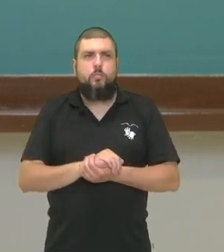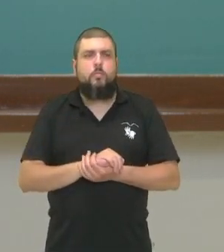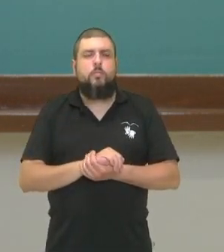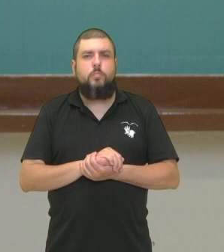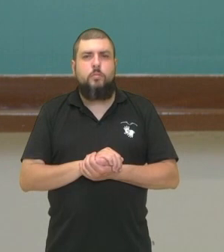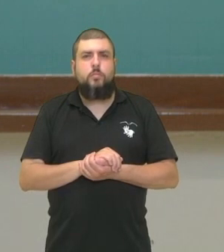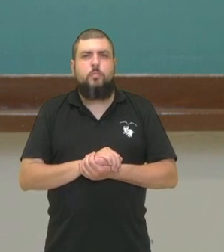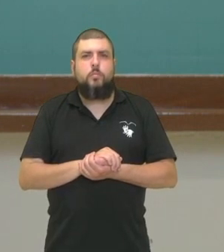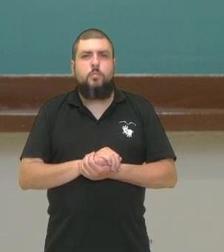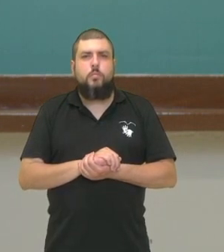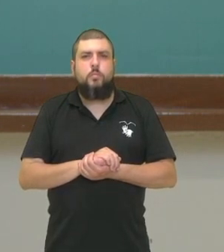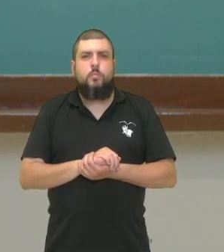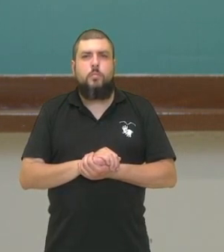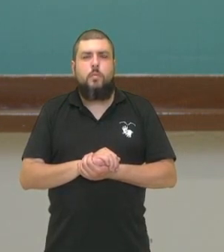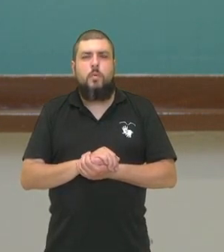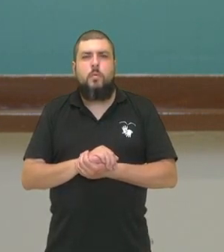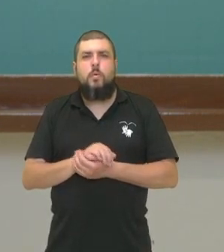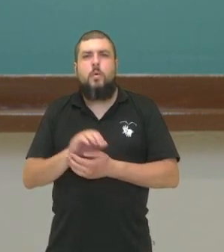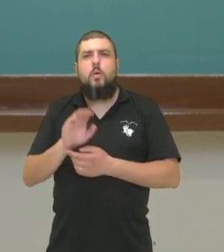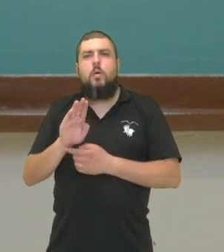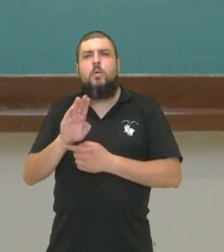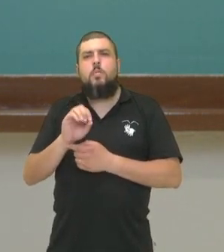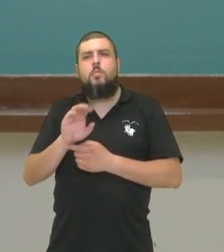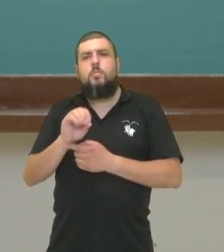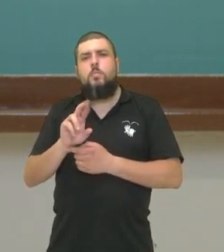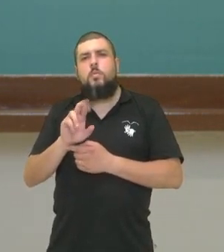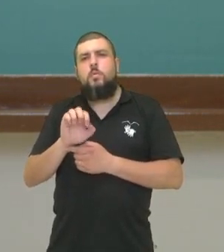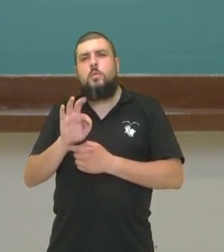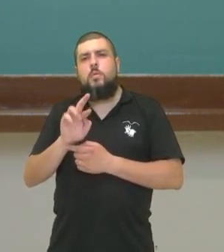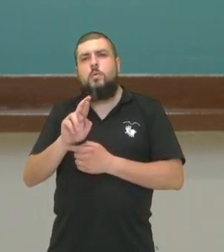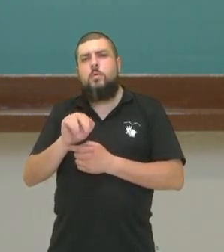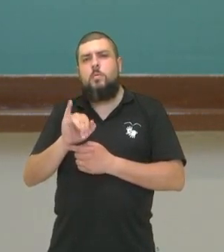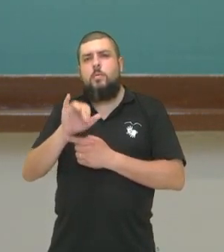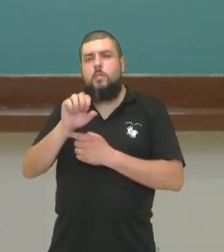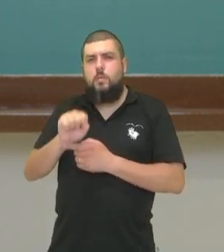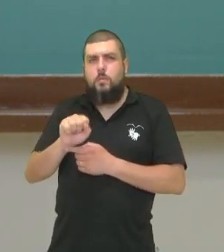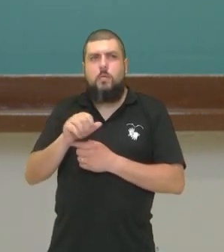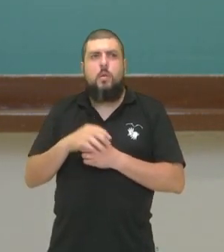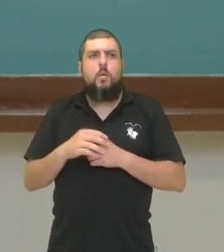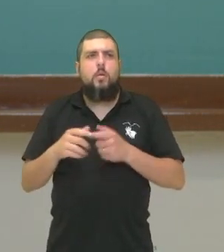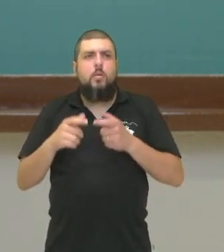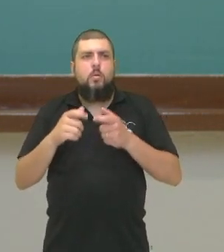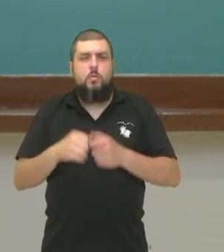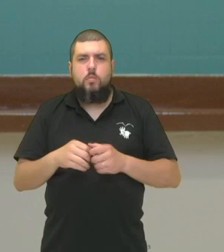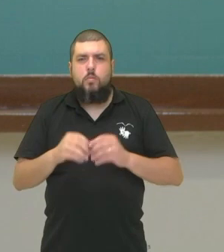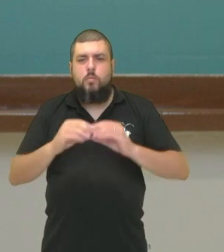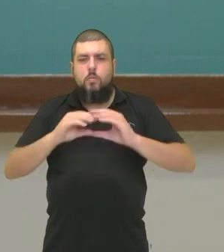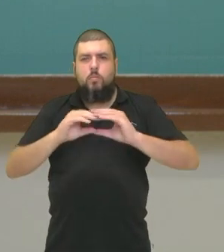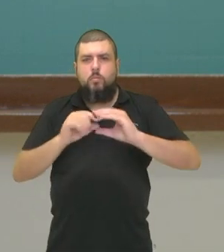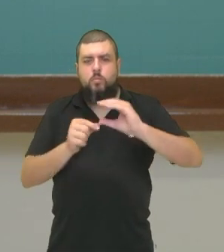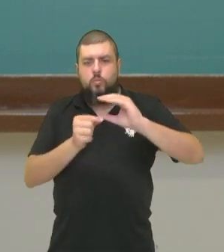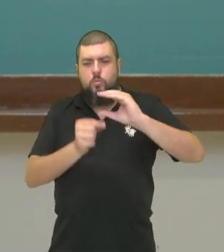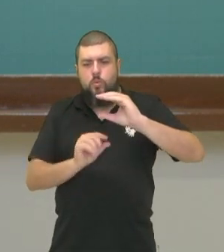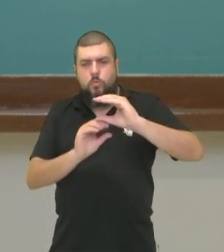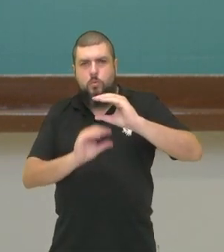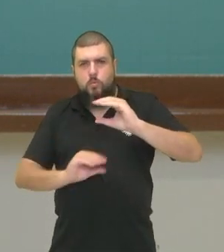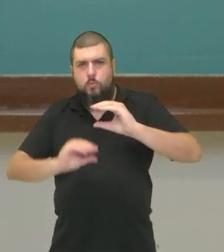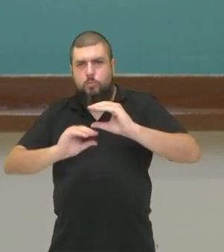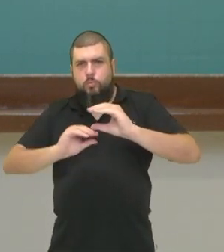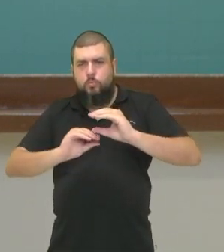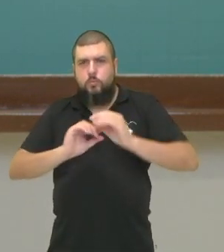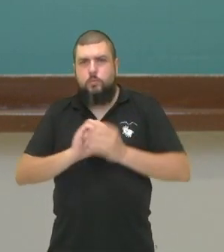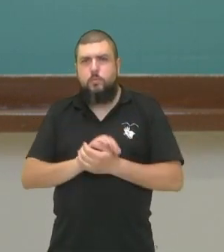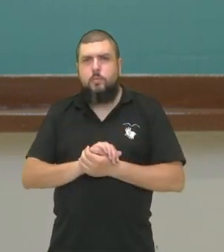As glândulas bulboretrais, elas se localizam aqui, ó, abaixo da próstata. A glândula bulboretral,